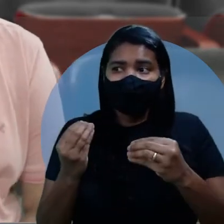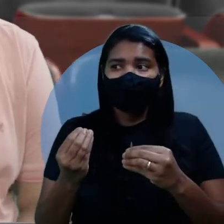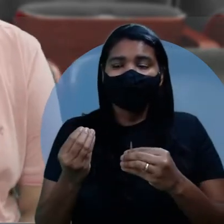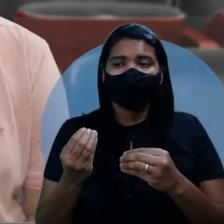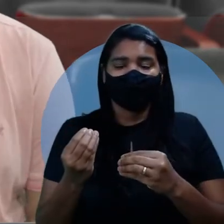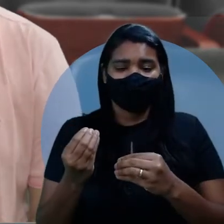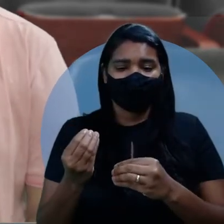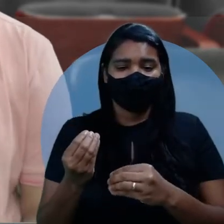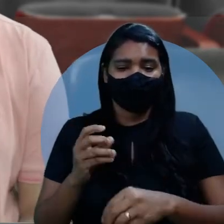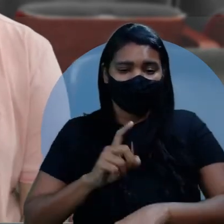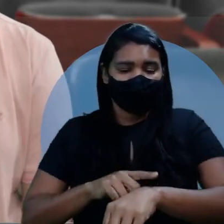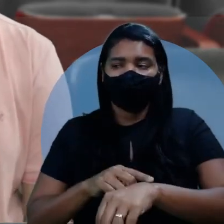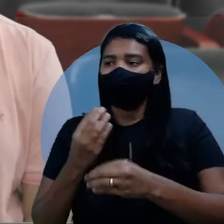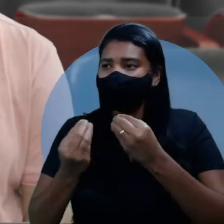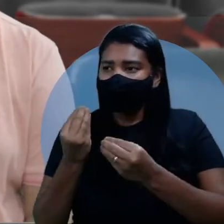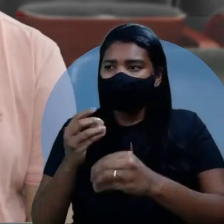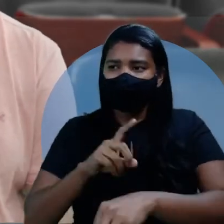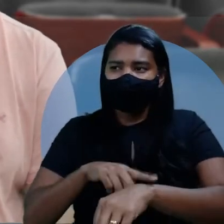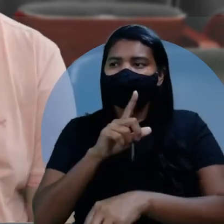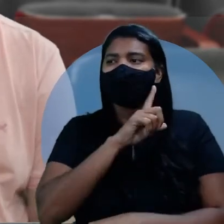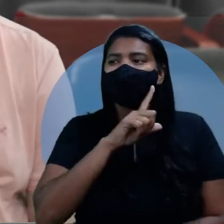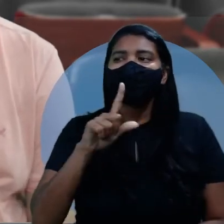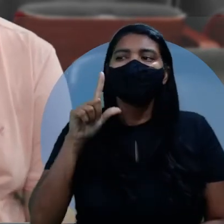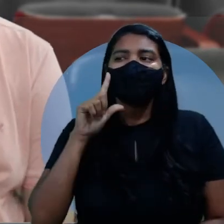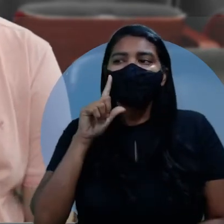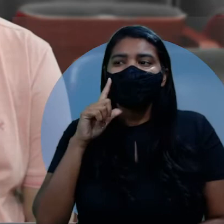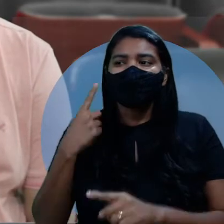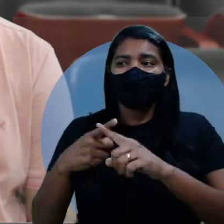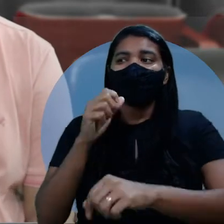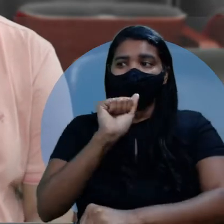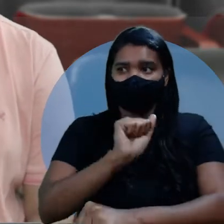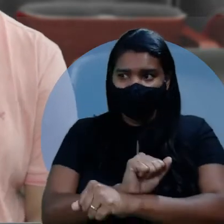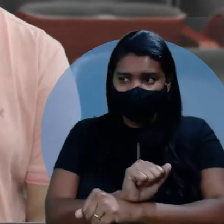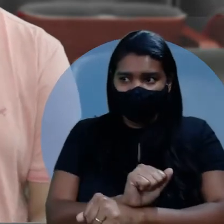O aluno vai entender o que eu estou falando de recreio, né? Então existia um